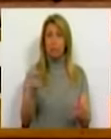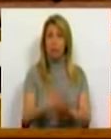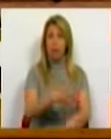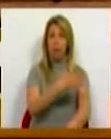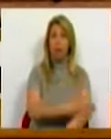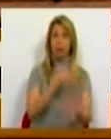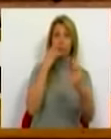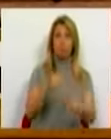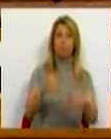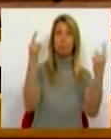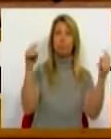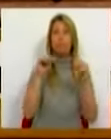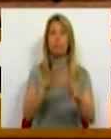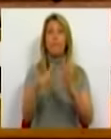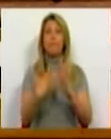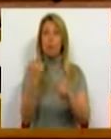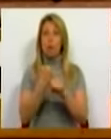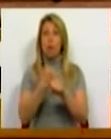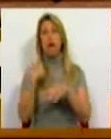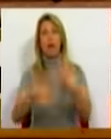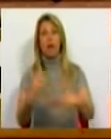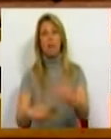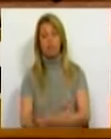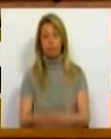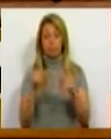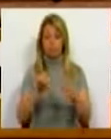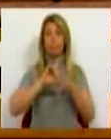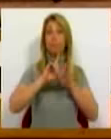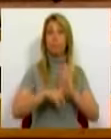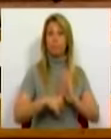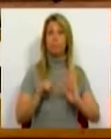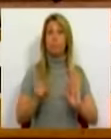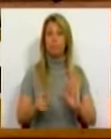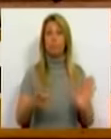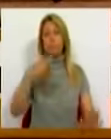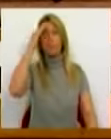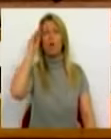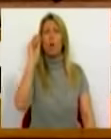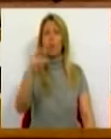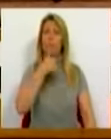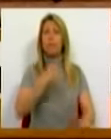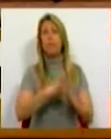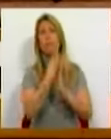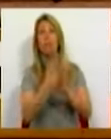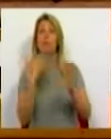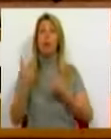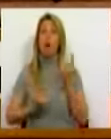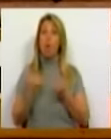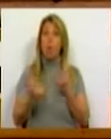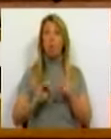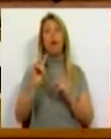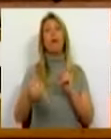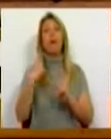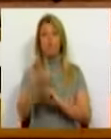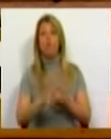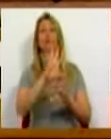do anúncio do citado Plano de Ação. Este projeto recomendava algumas medidas que acabaram por ser incluídas nesse